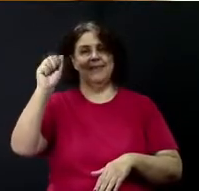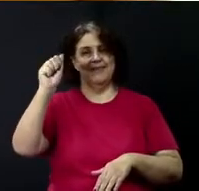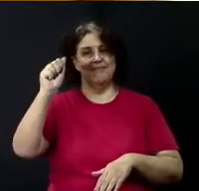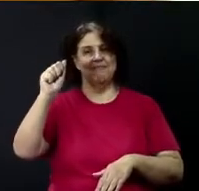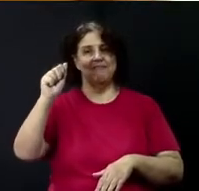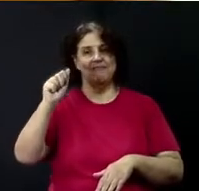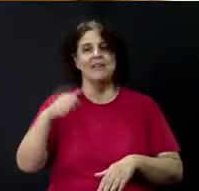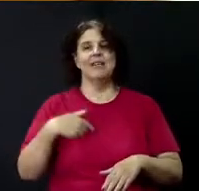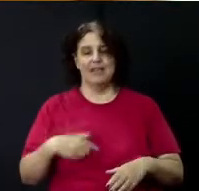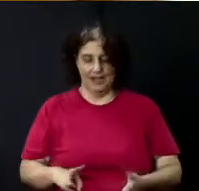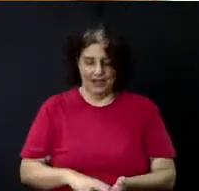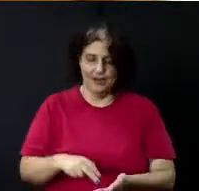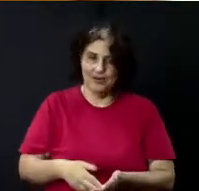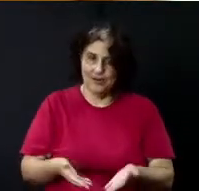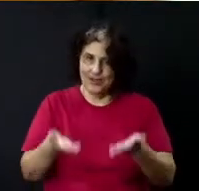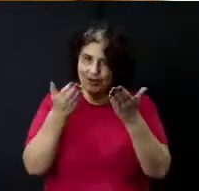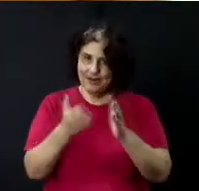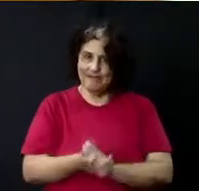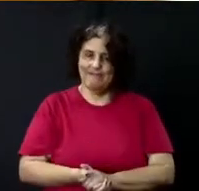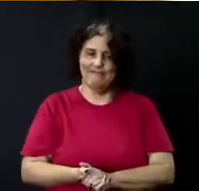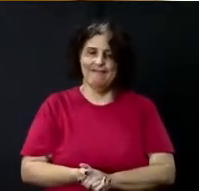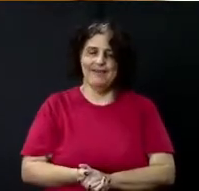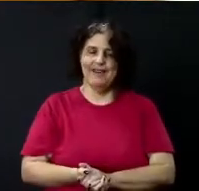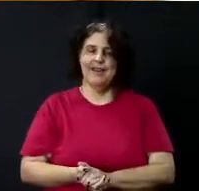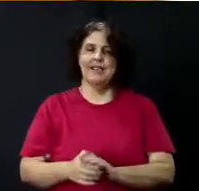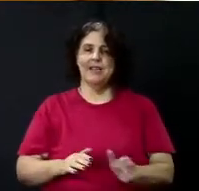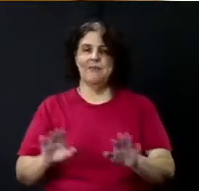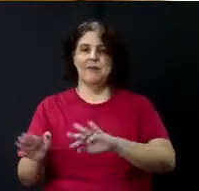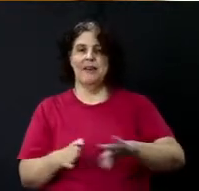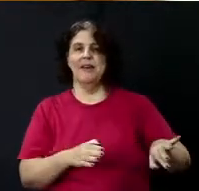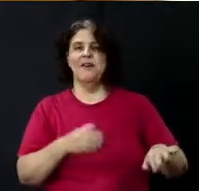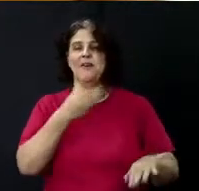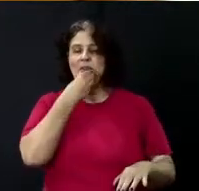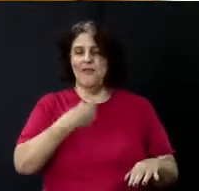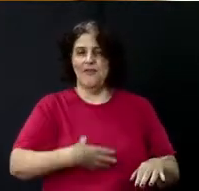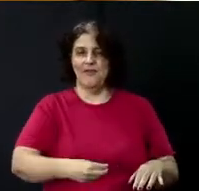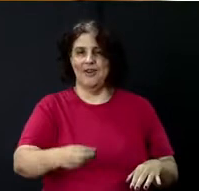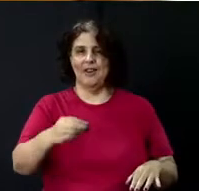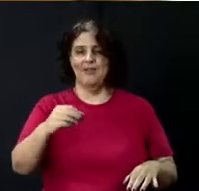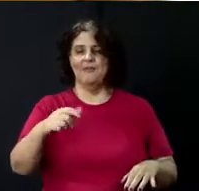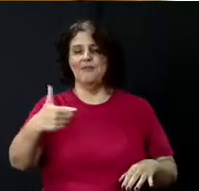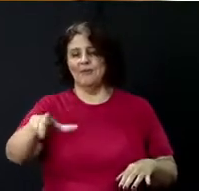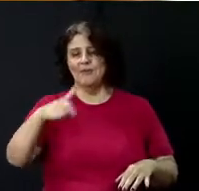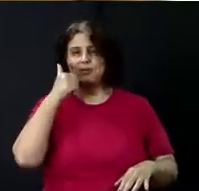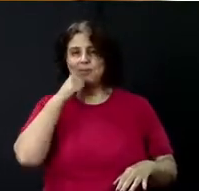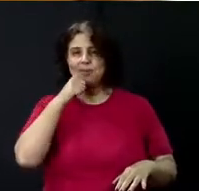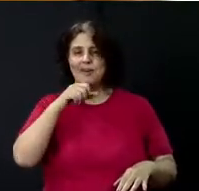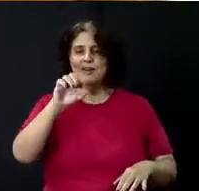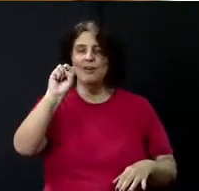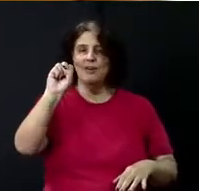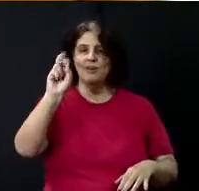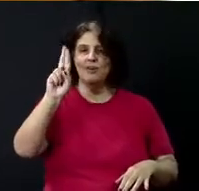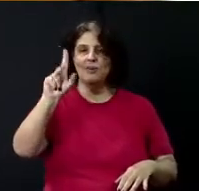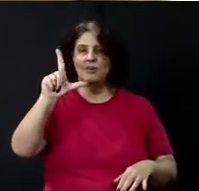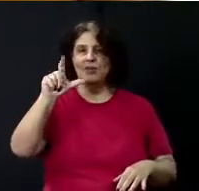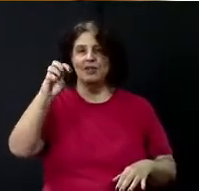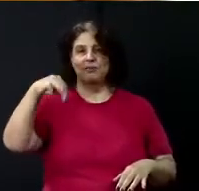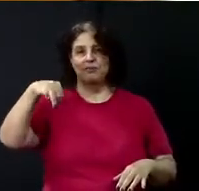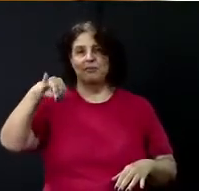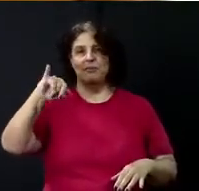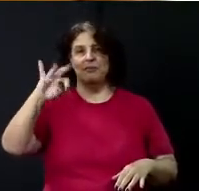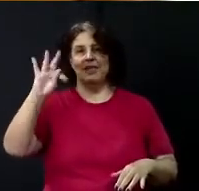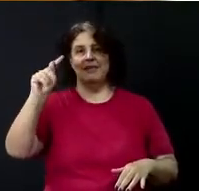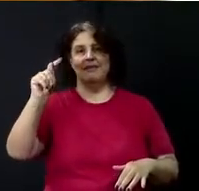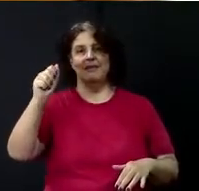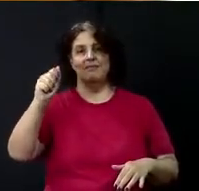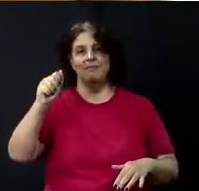de 2 de Reis 4, também foi ressuscitado? Quando o profeta Eliseu morreu, um